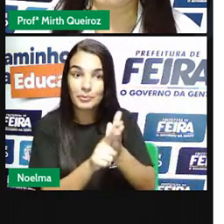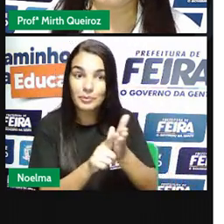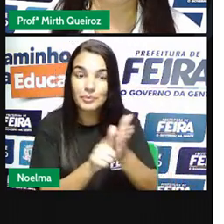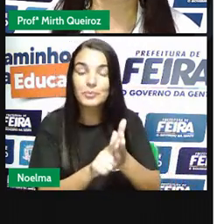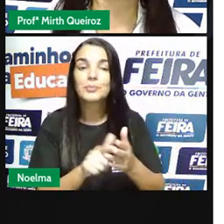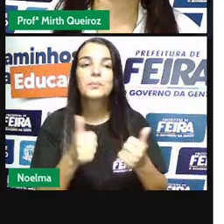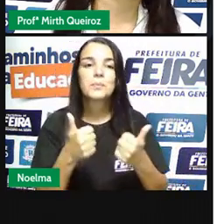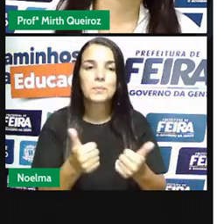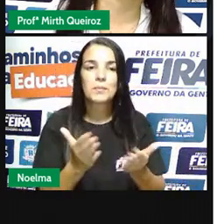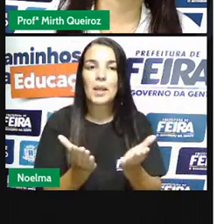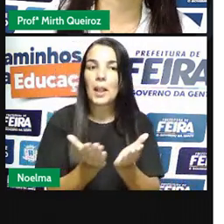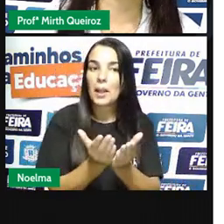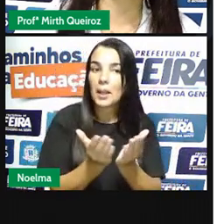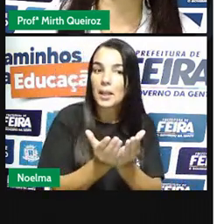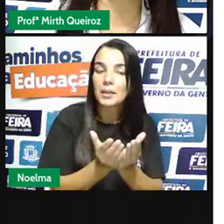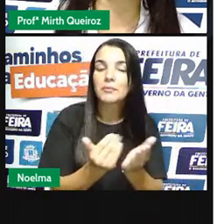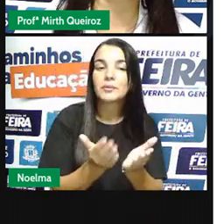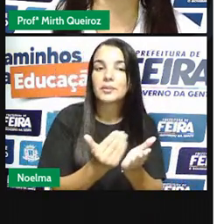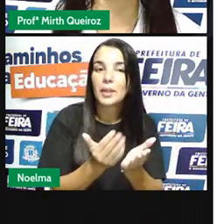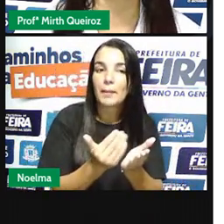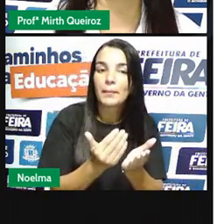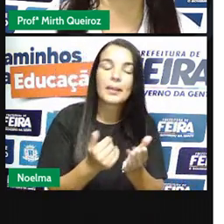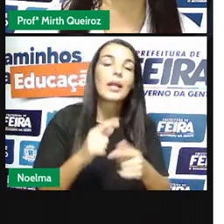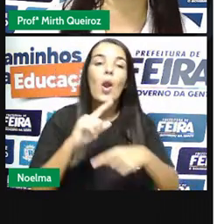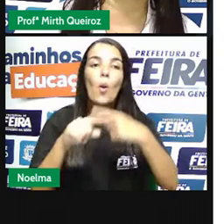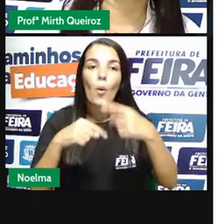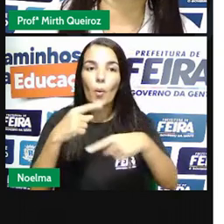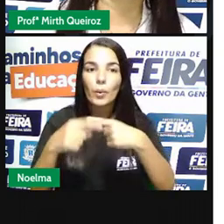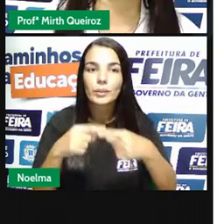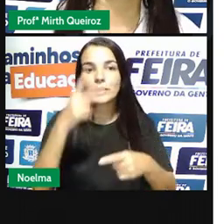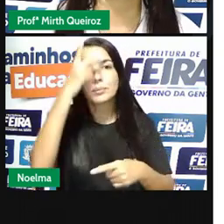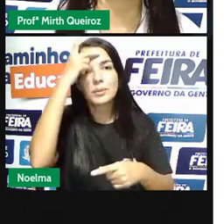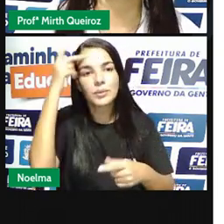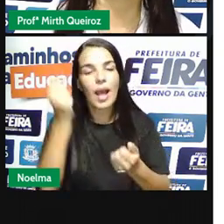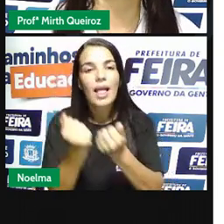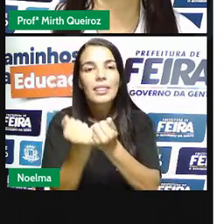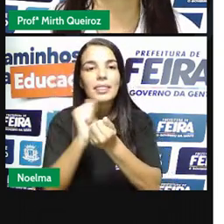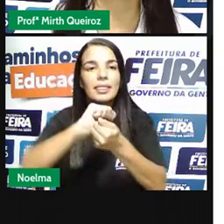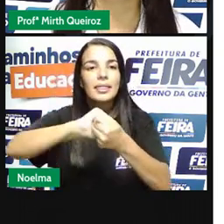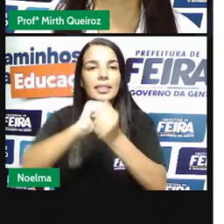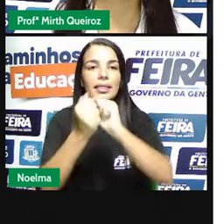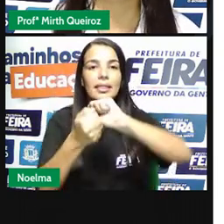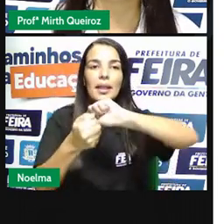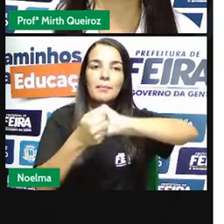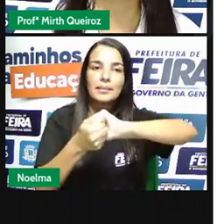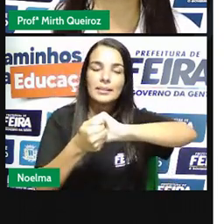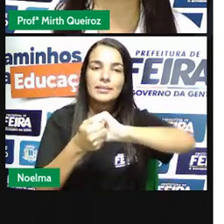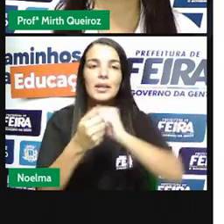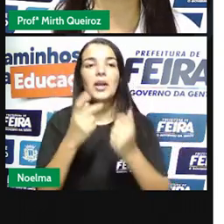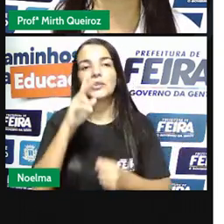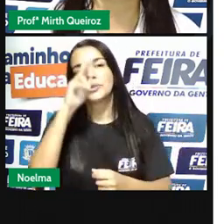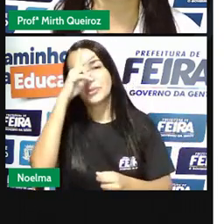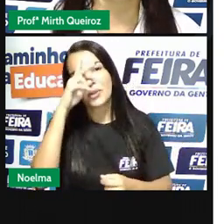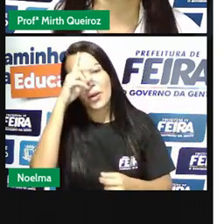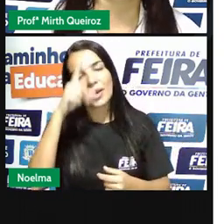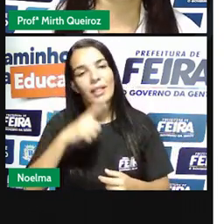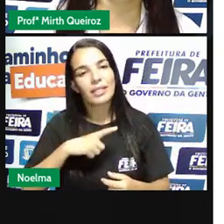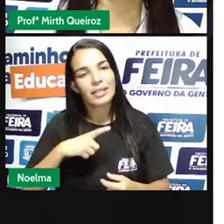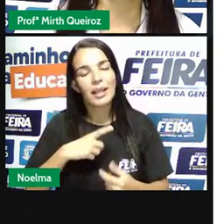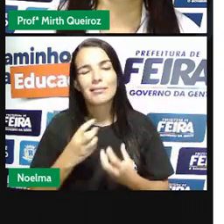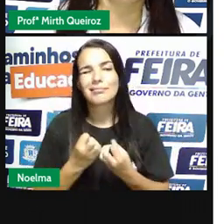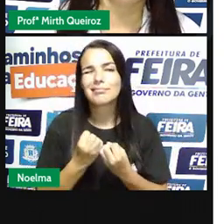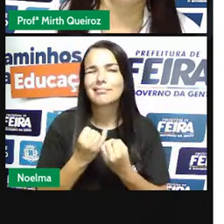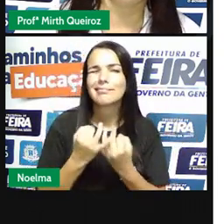através de livros e outras pessoas foram fazendo adaptações dessas histórias e hoje nós temos aí